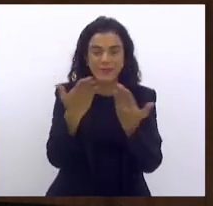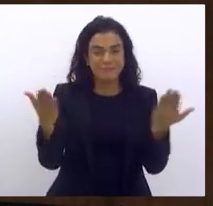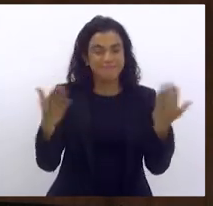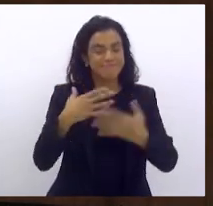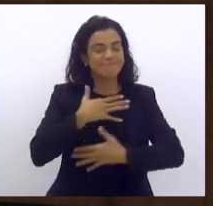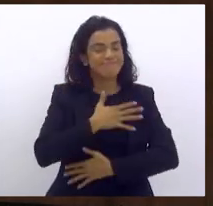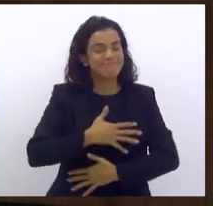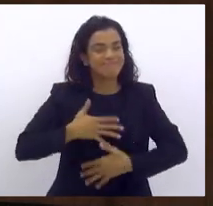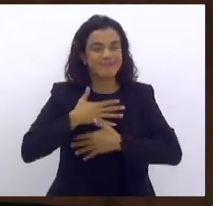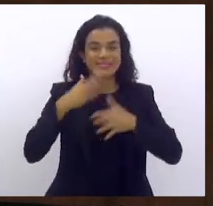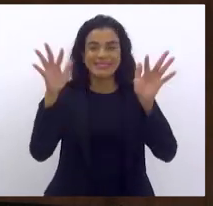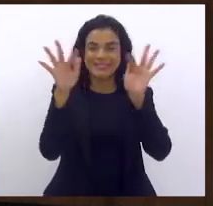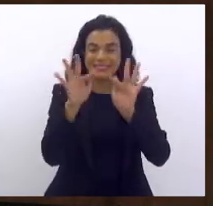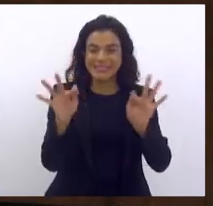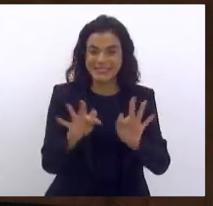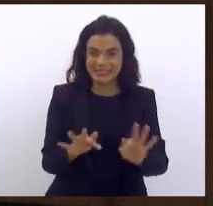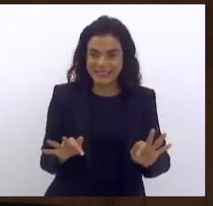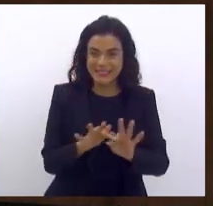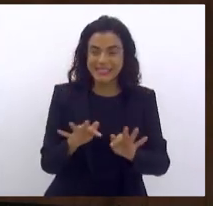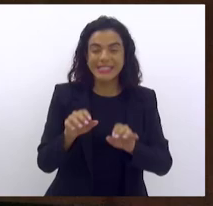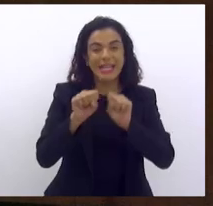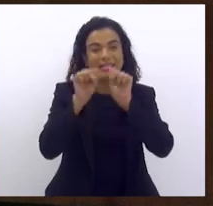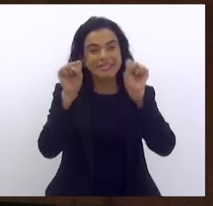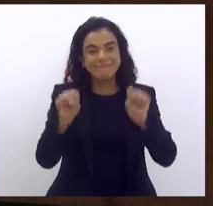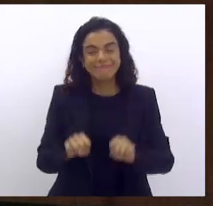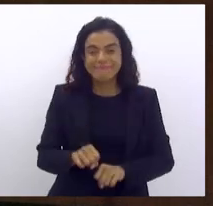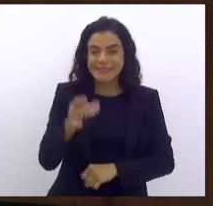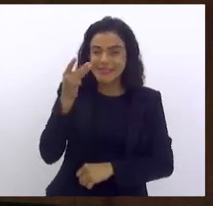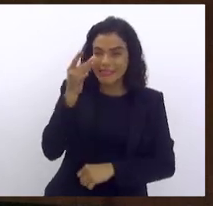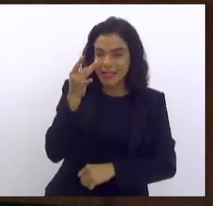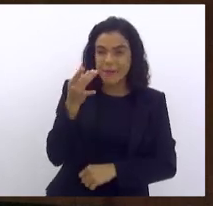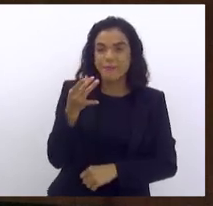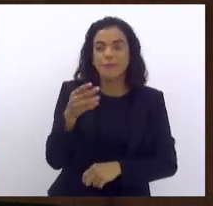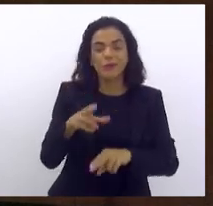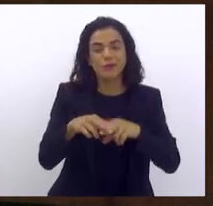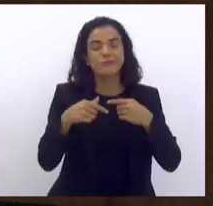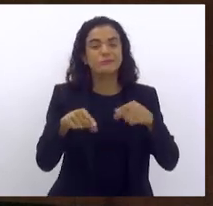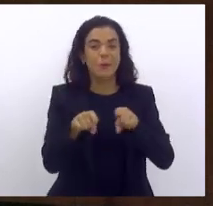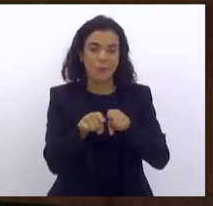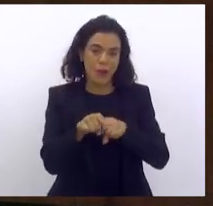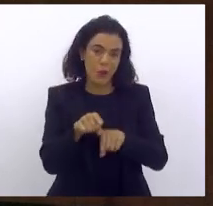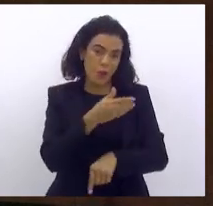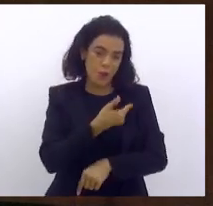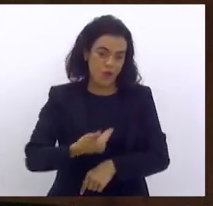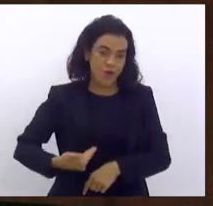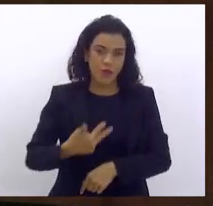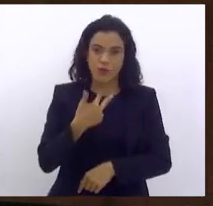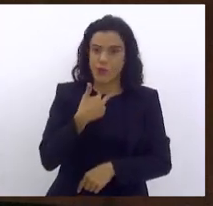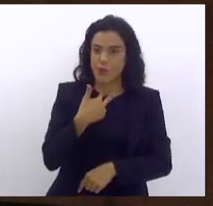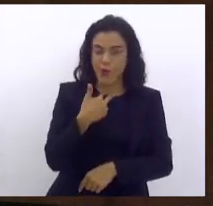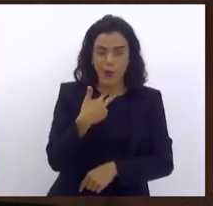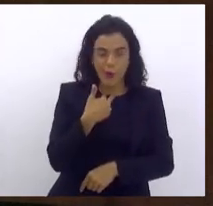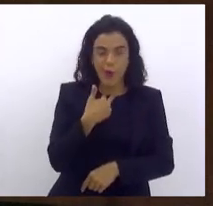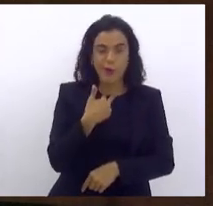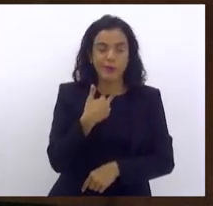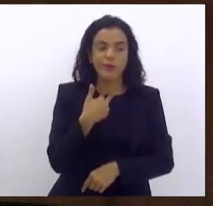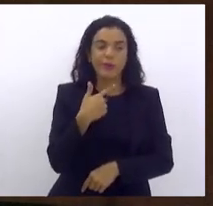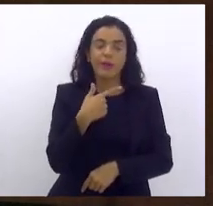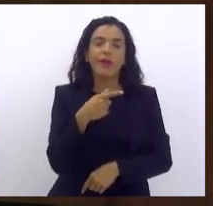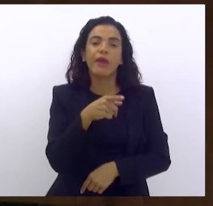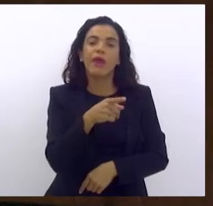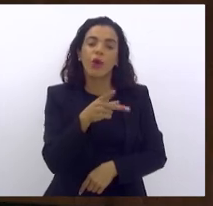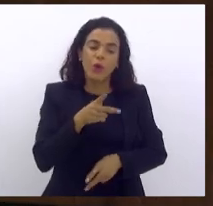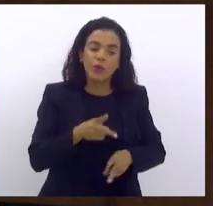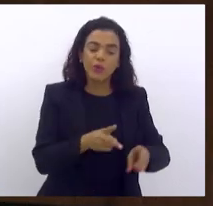a honra do orgulho de estar testemunhando isso. Por isso, também, a gente sabe que o Estado não pode incorrer a um erro pueril